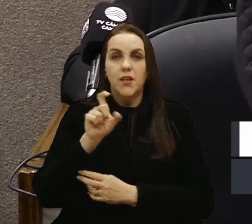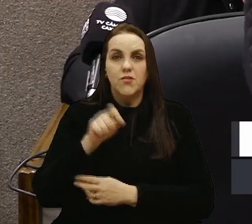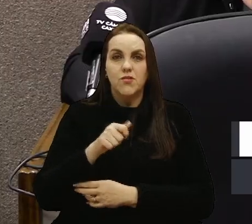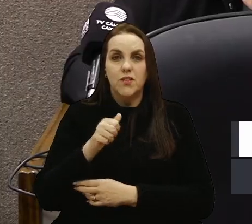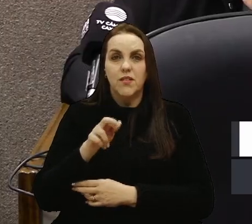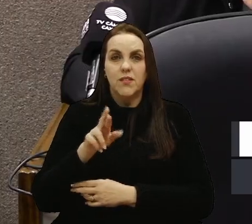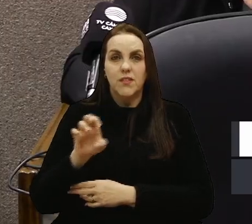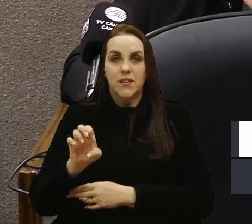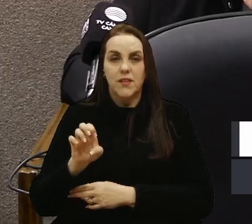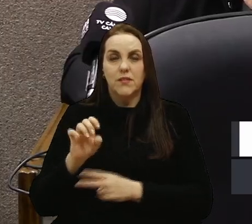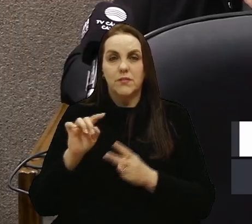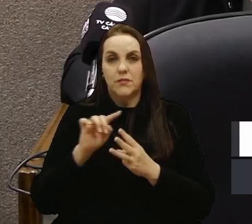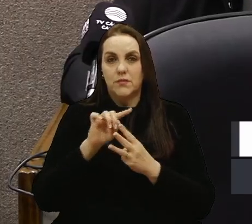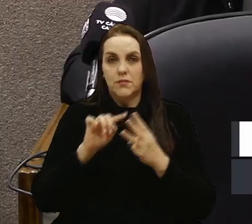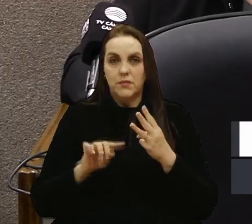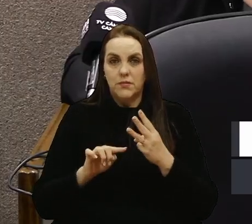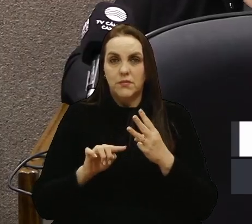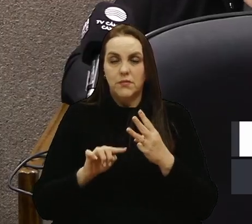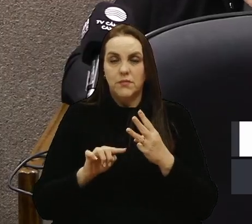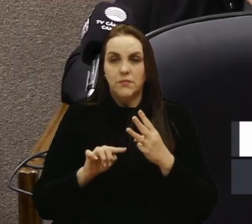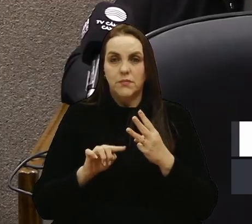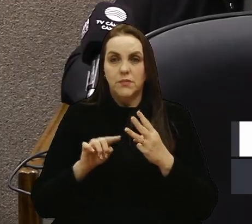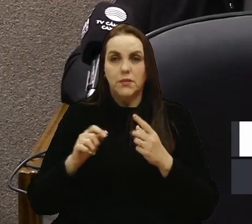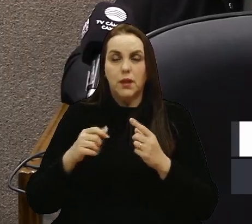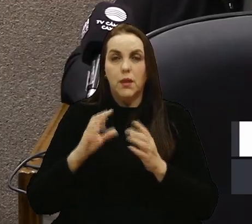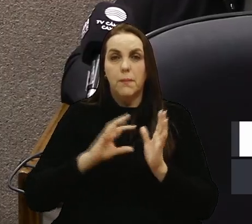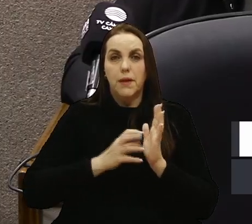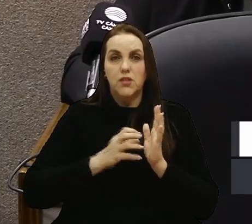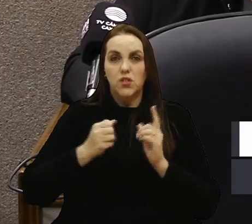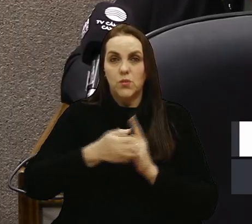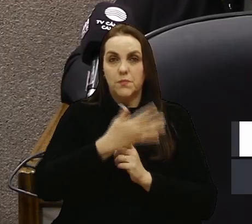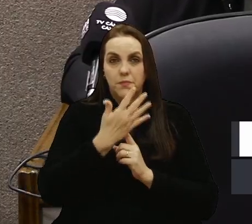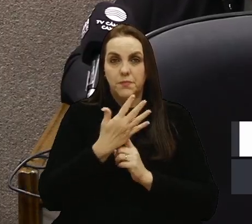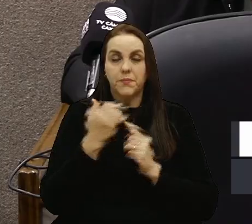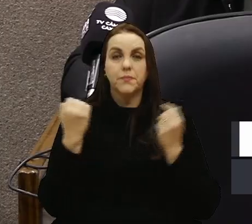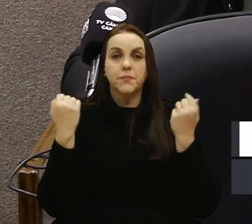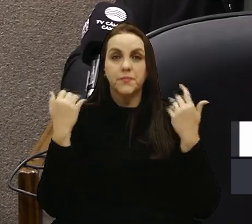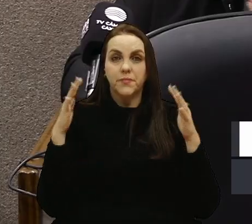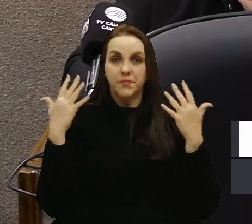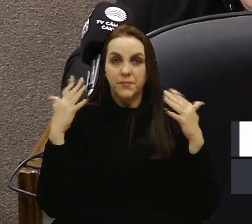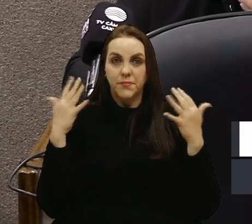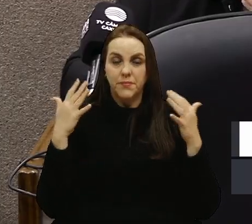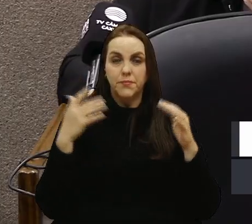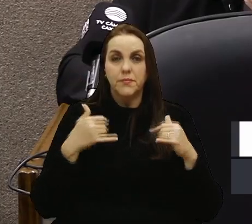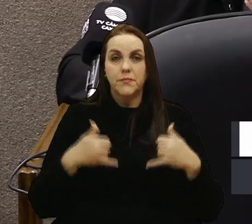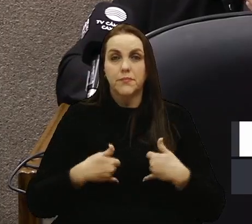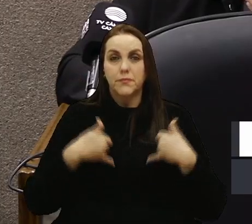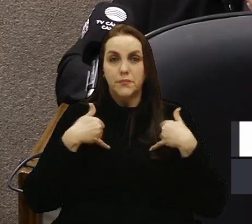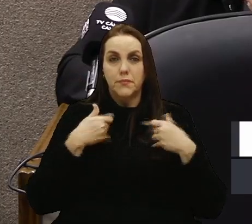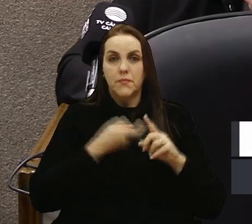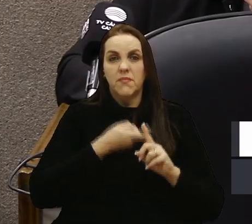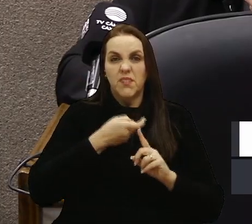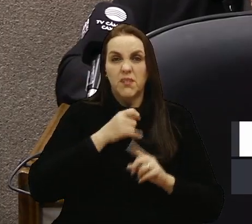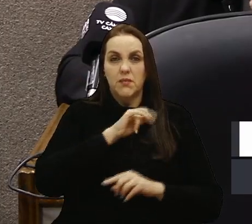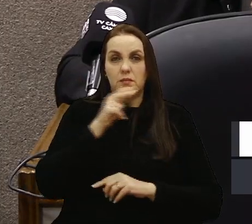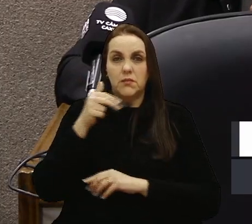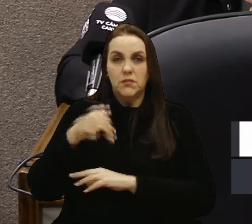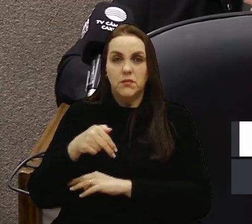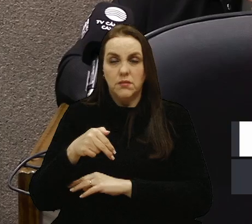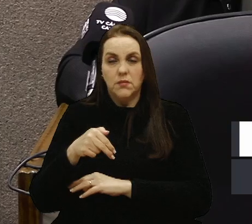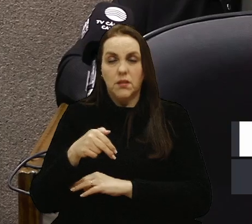Então, Alexandre, Renato e Cristiano, parabéns aos aniversariantes do mês de junho. É um voto